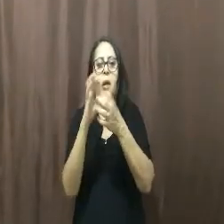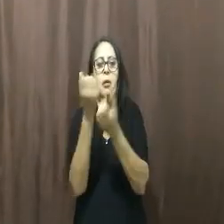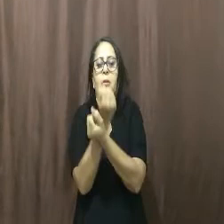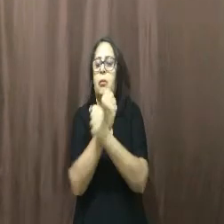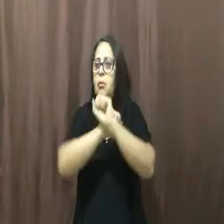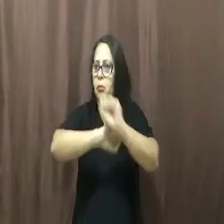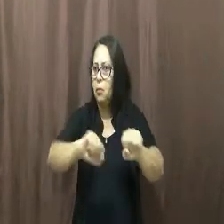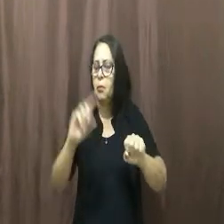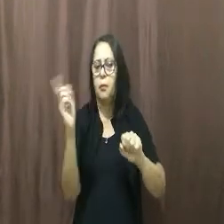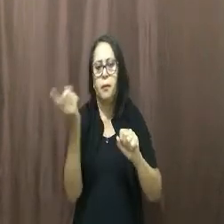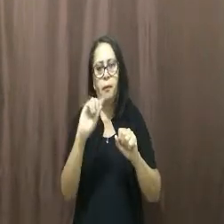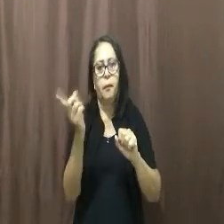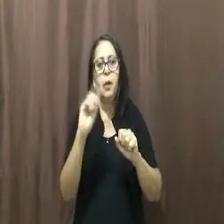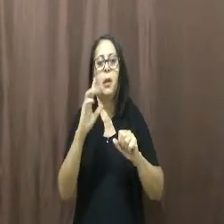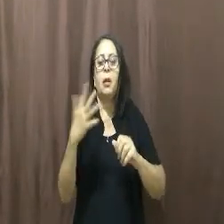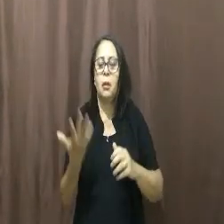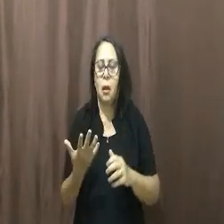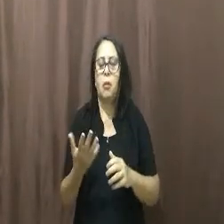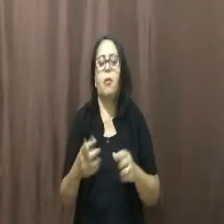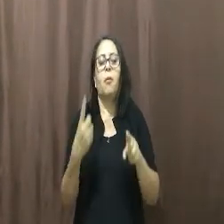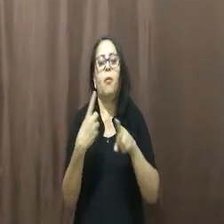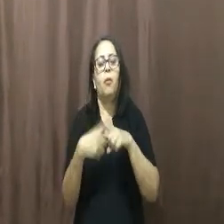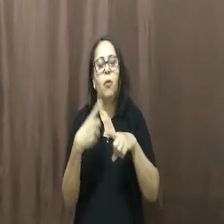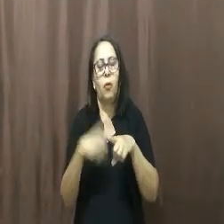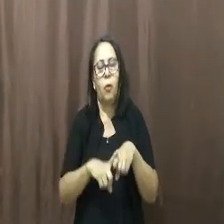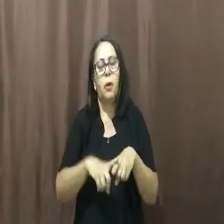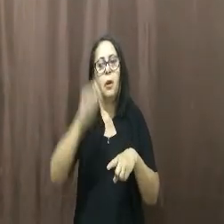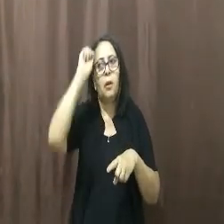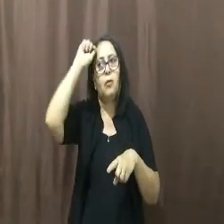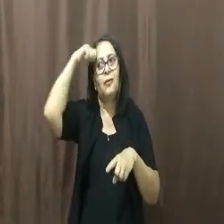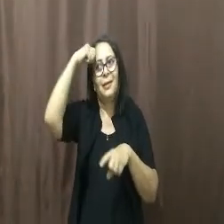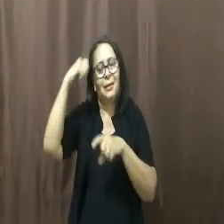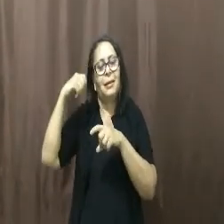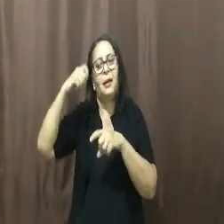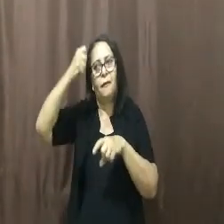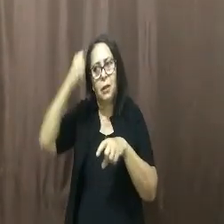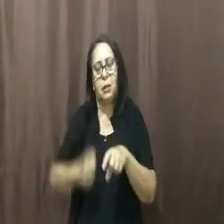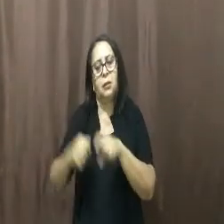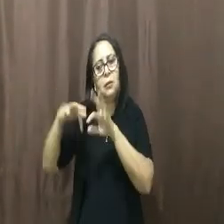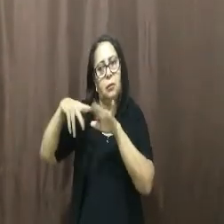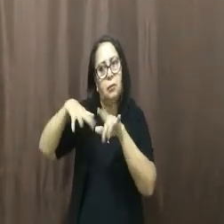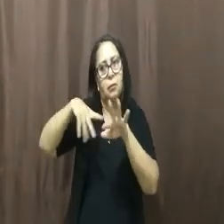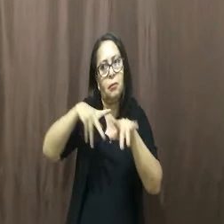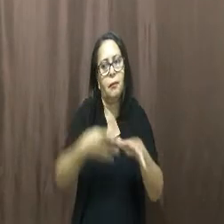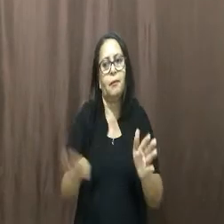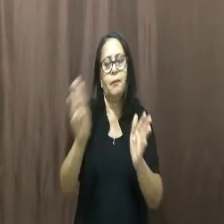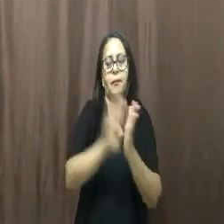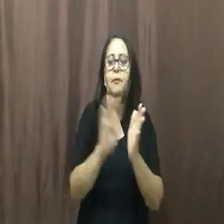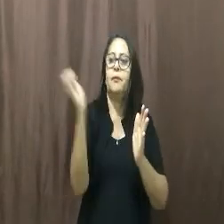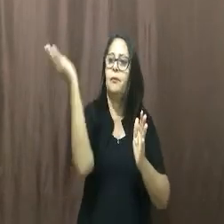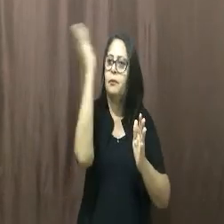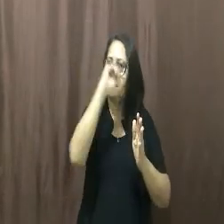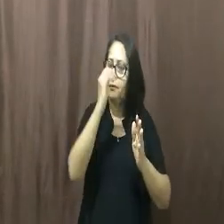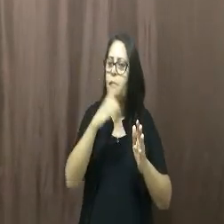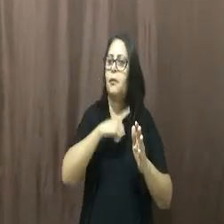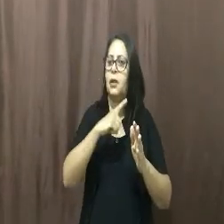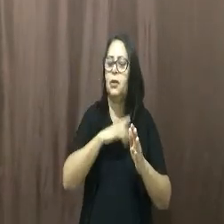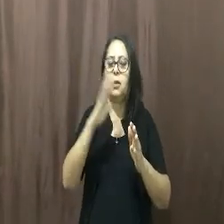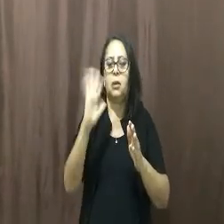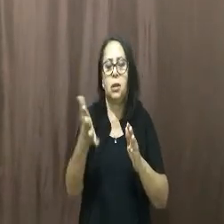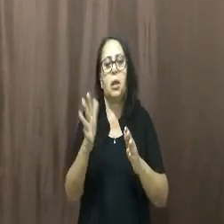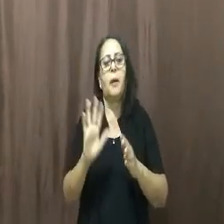porque isso os africanos em diáspora aqui no Brasil já estavam fazendo. A princesa Isabel só veio selar